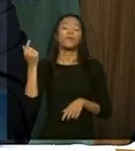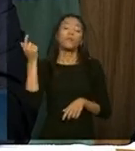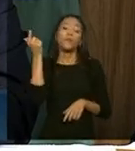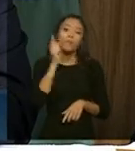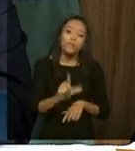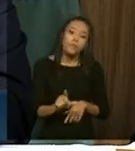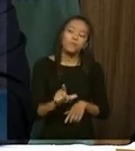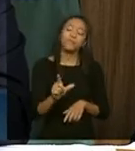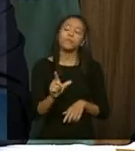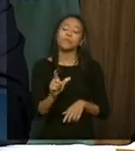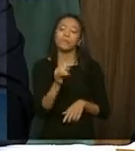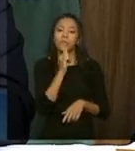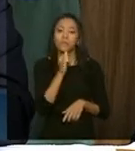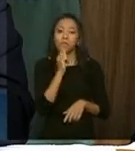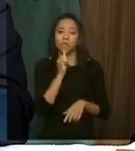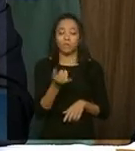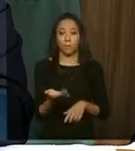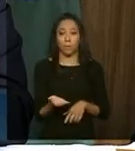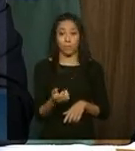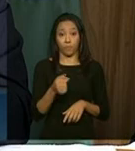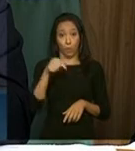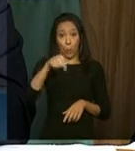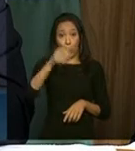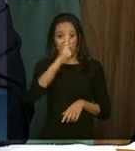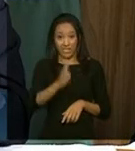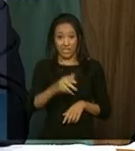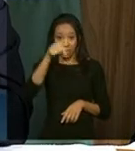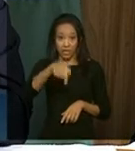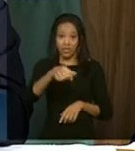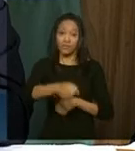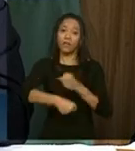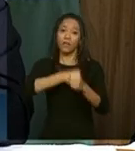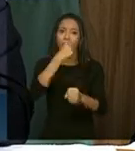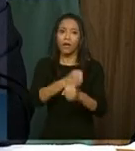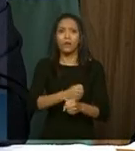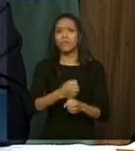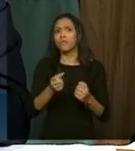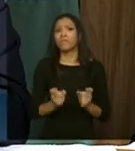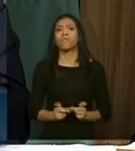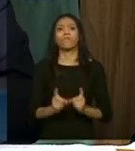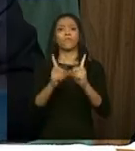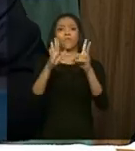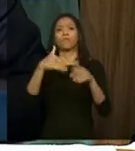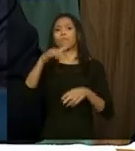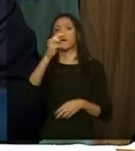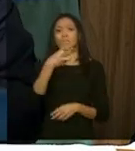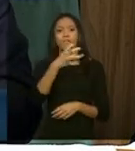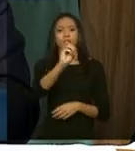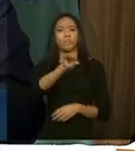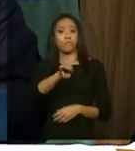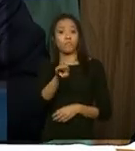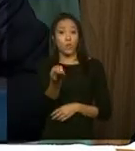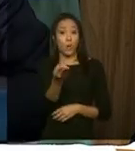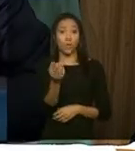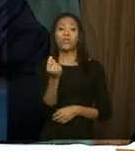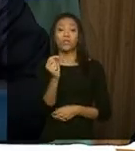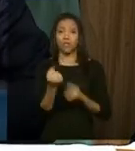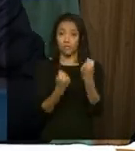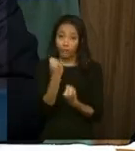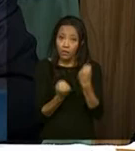tivemos. Né? O país, nessa década, vendeu mais de 30 milhões de veículos. Então, há uma demanda de rodovias,